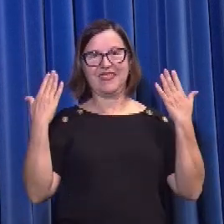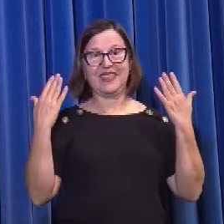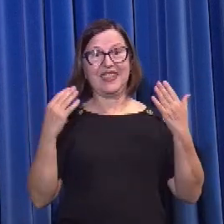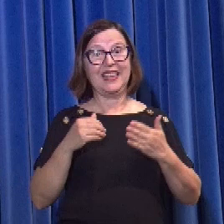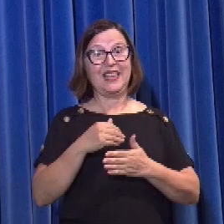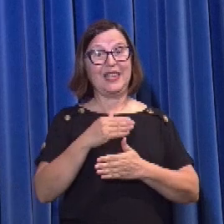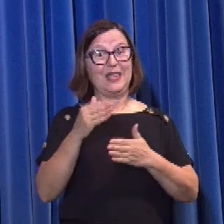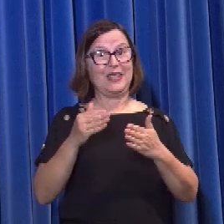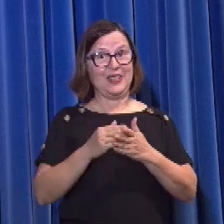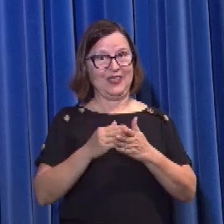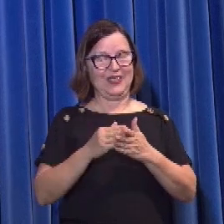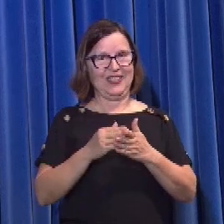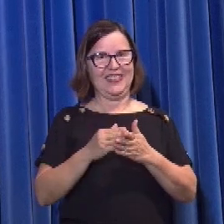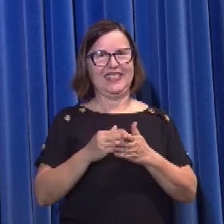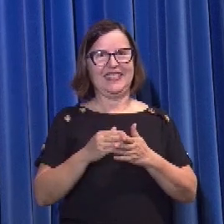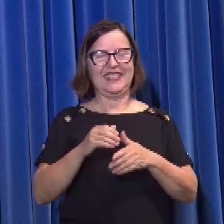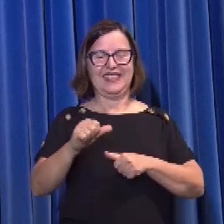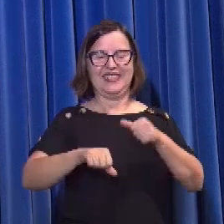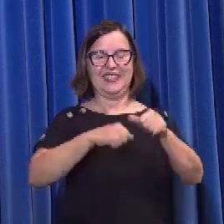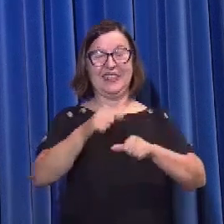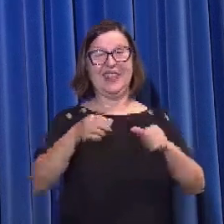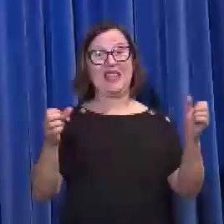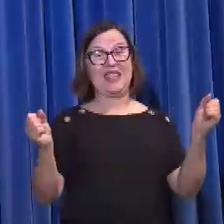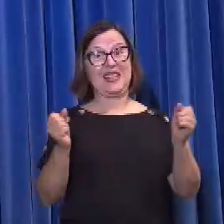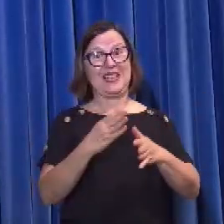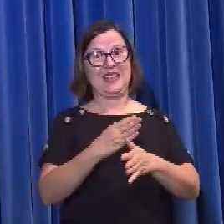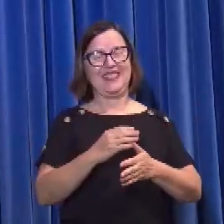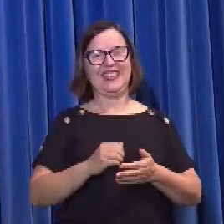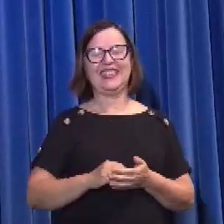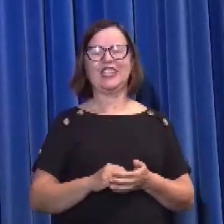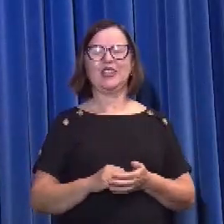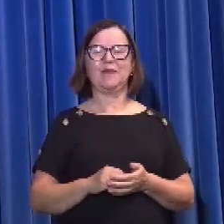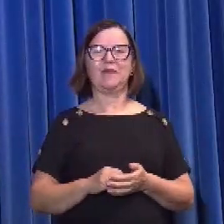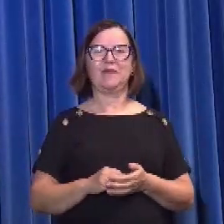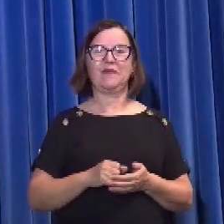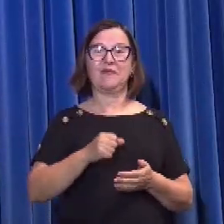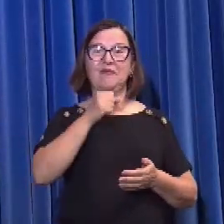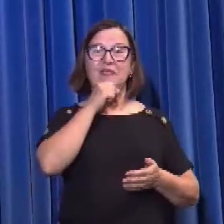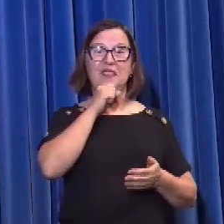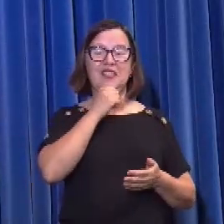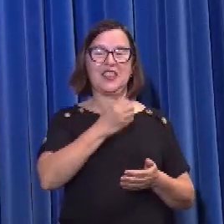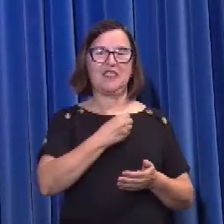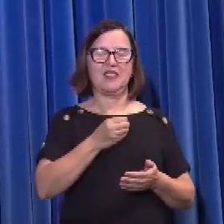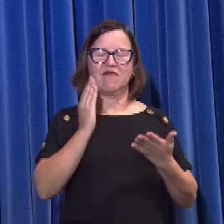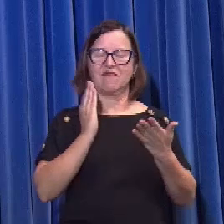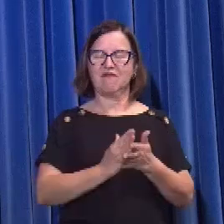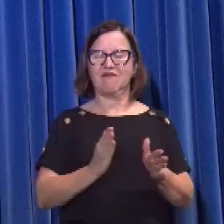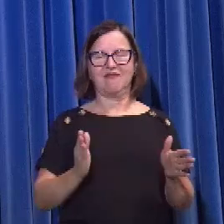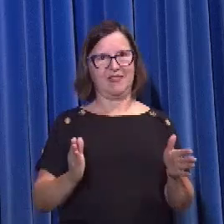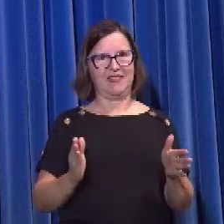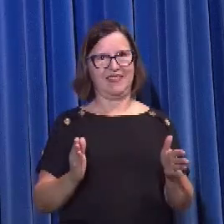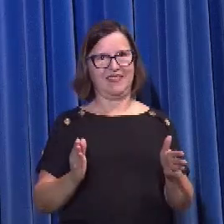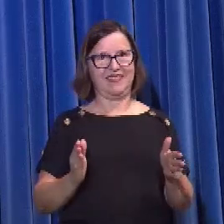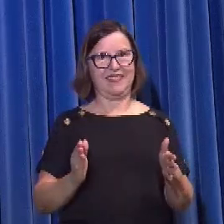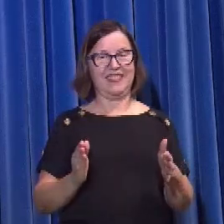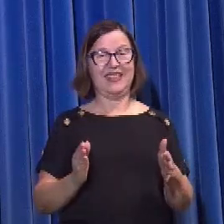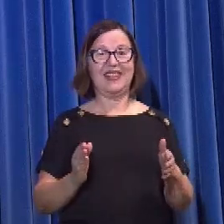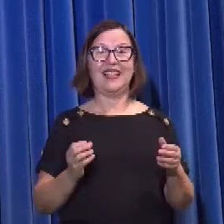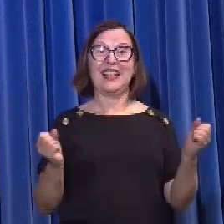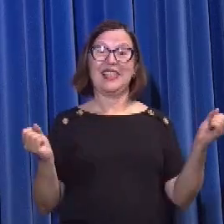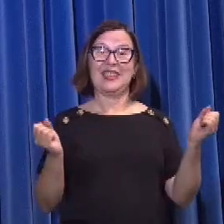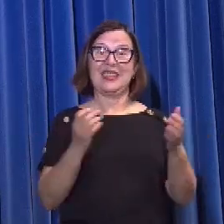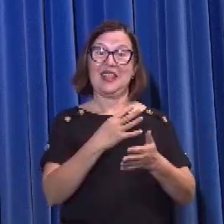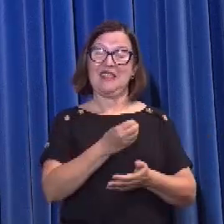se fizeram novas. Tem uma versão que diz assim: a velha vida acabou e uma nova vida